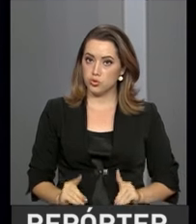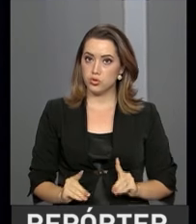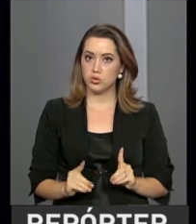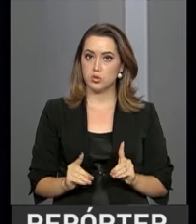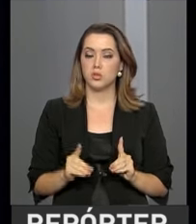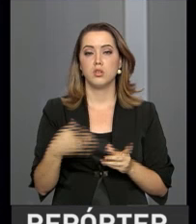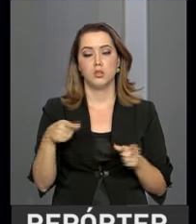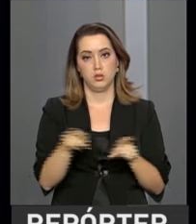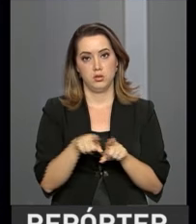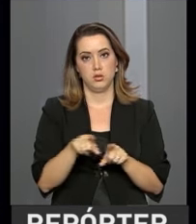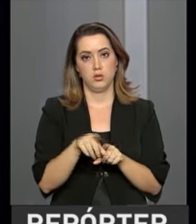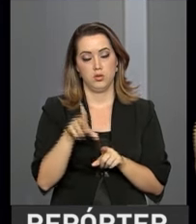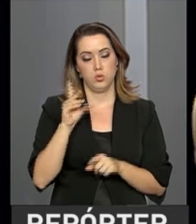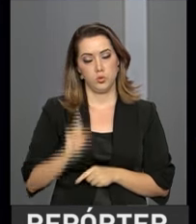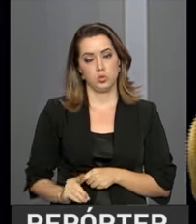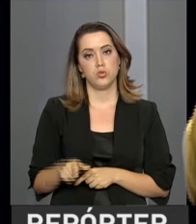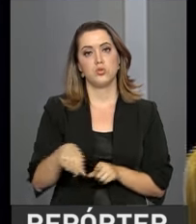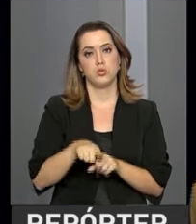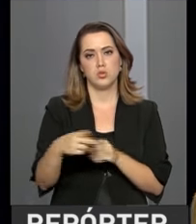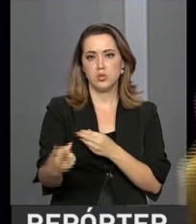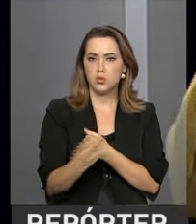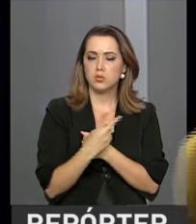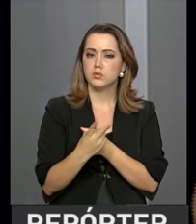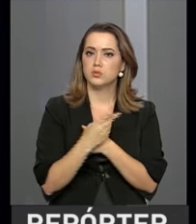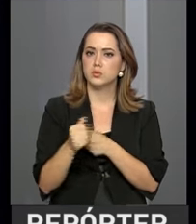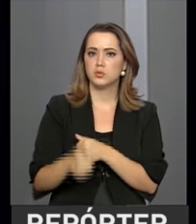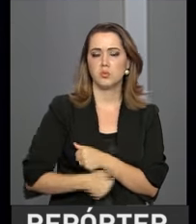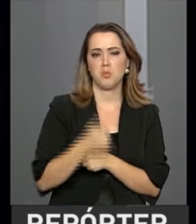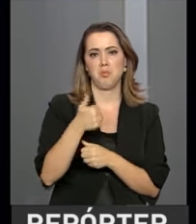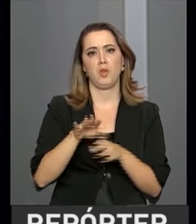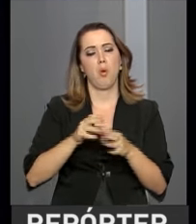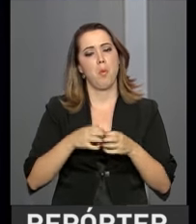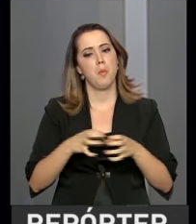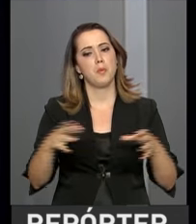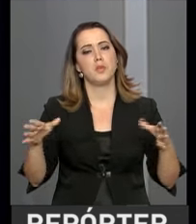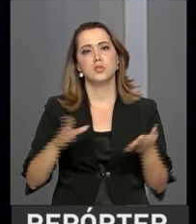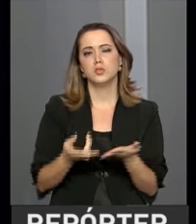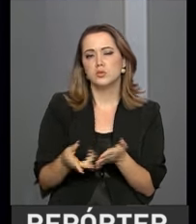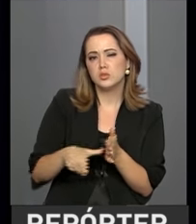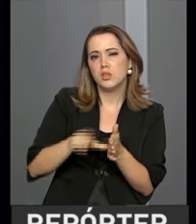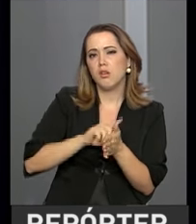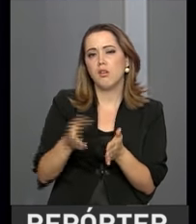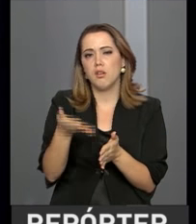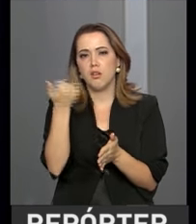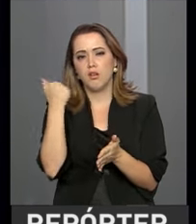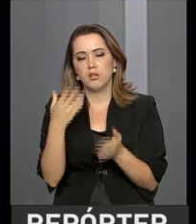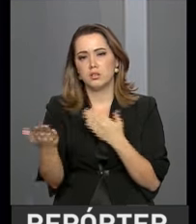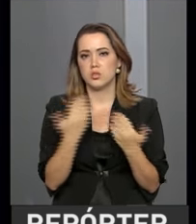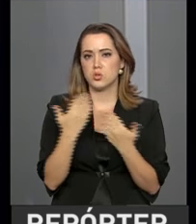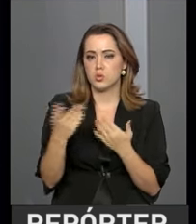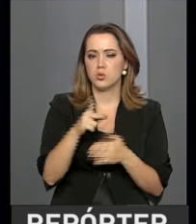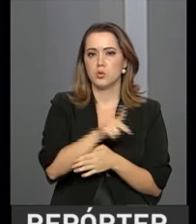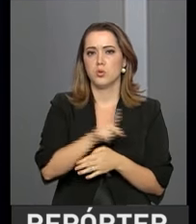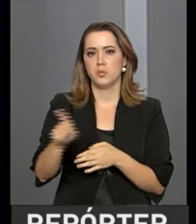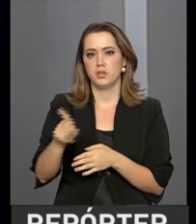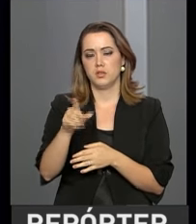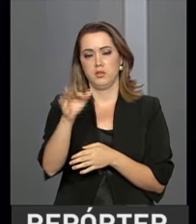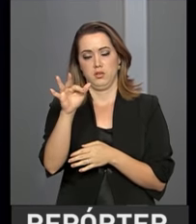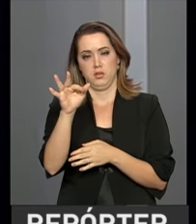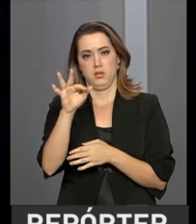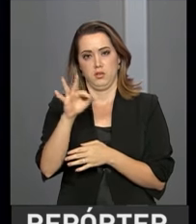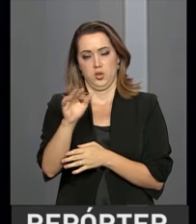sua defesa. Aliás, muito maiores do que aquelas concedidas no impeachment de Fernando Collor, hoje aqui também